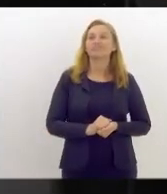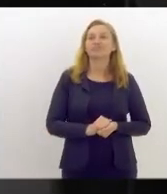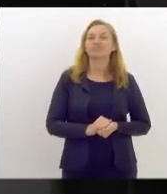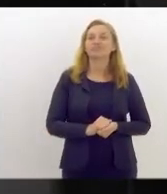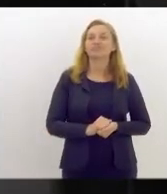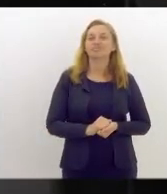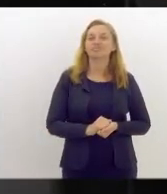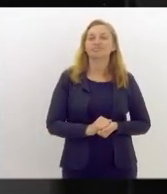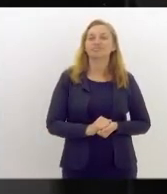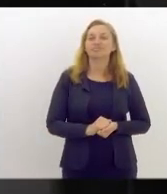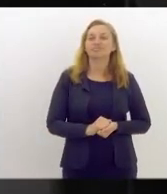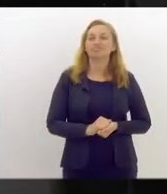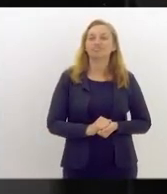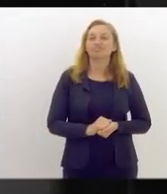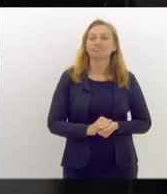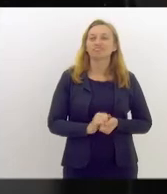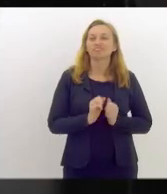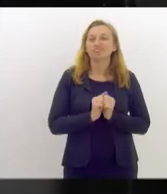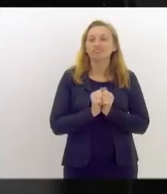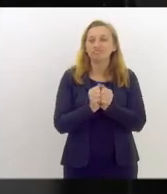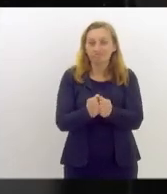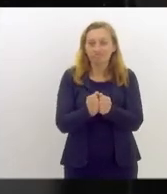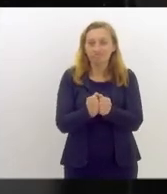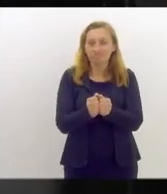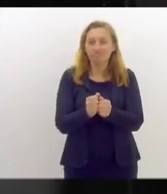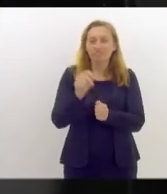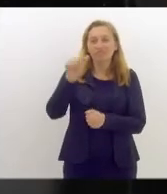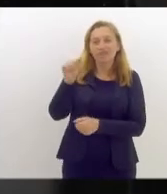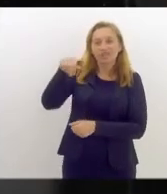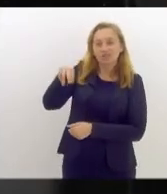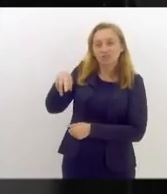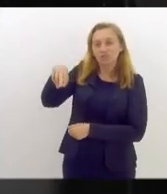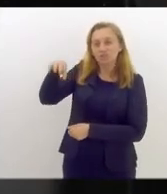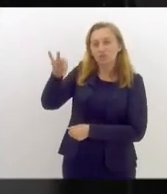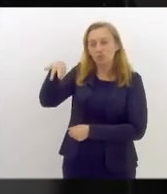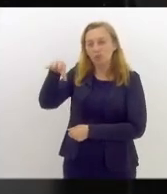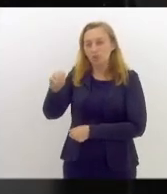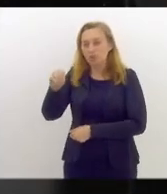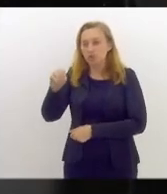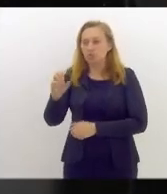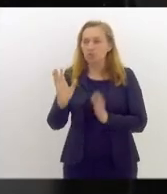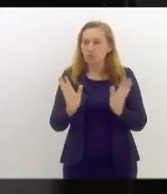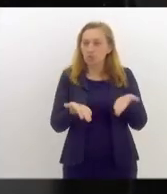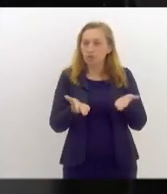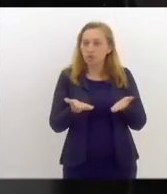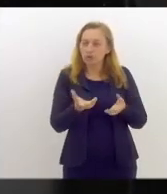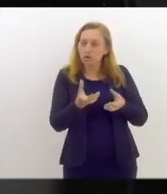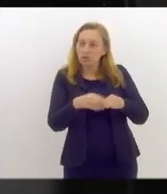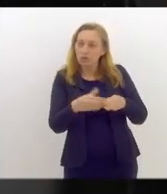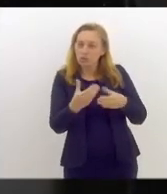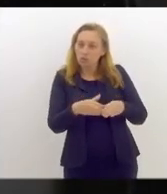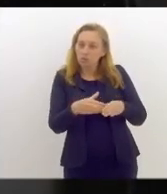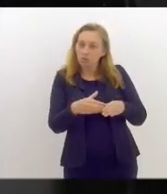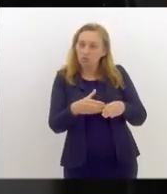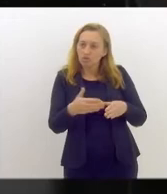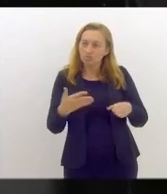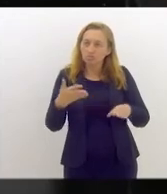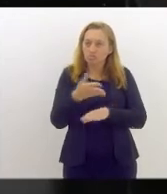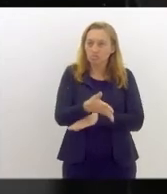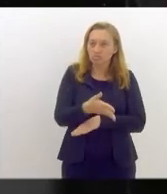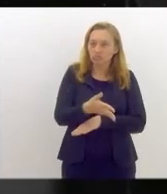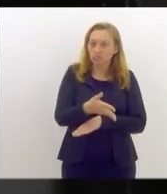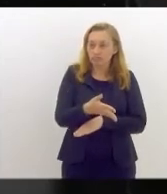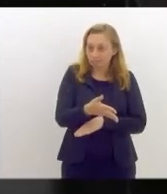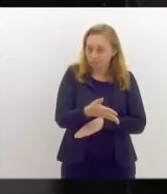estamos próximos e o Antônio luísio hoje não há concurso para o ingresso da magistratura